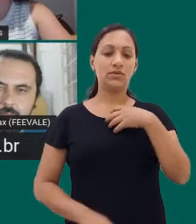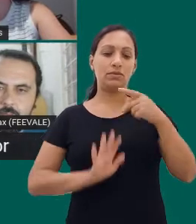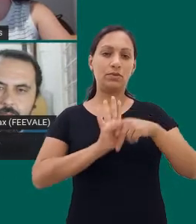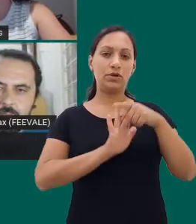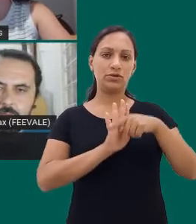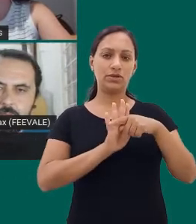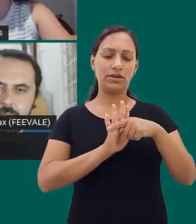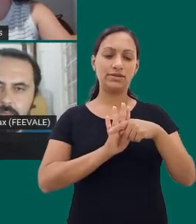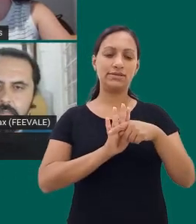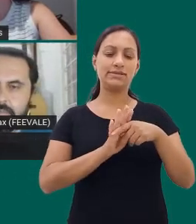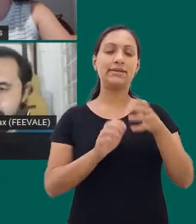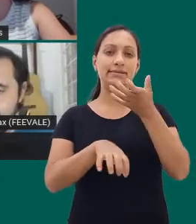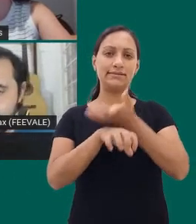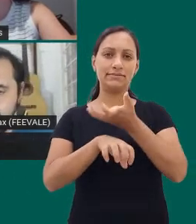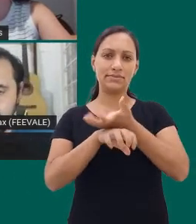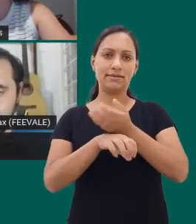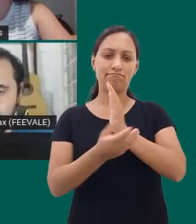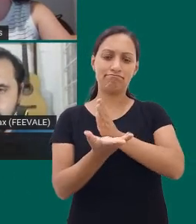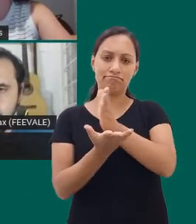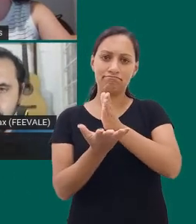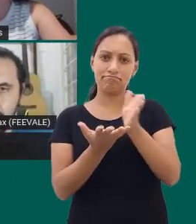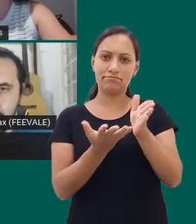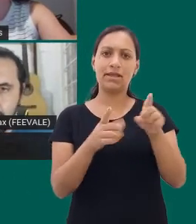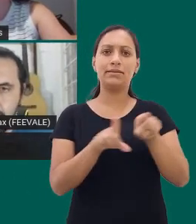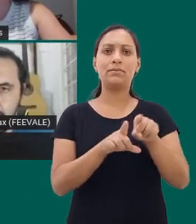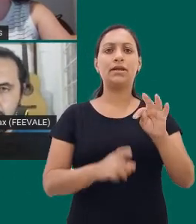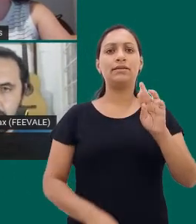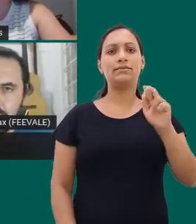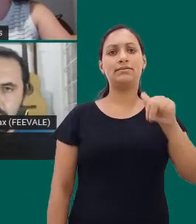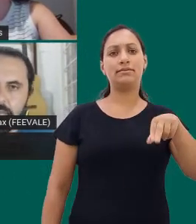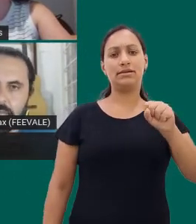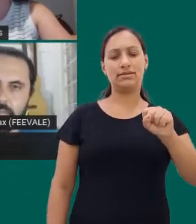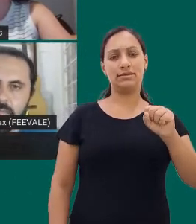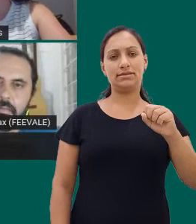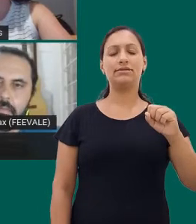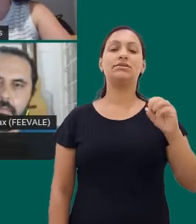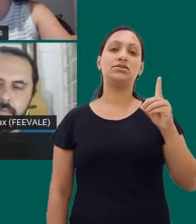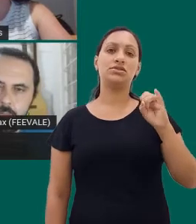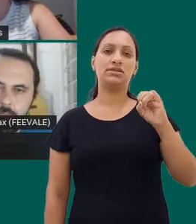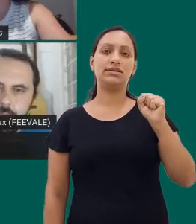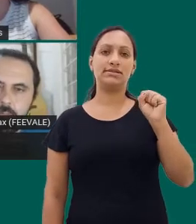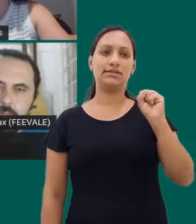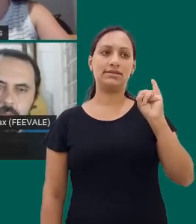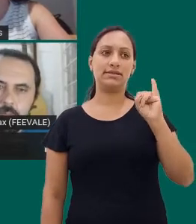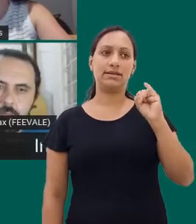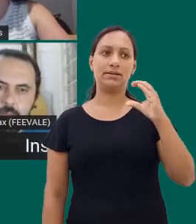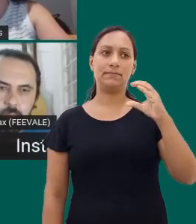projetos unidisciplinares e projetos transdisciplinares, tá? Então,